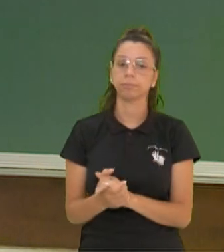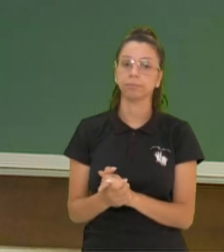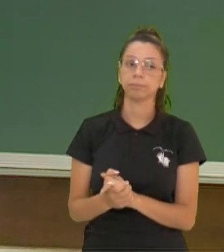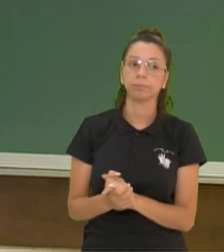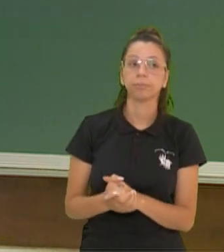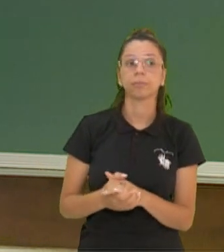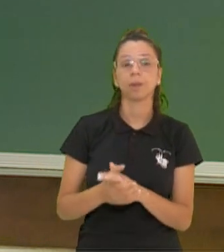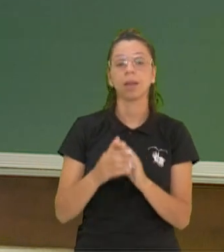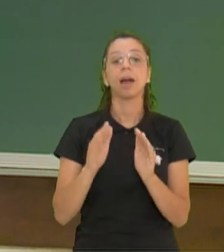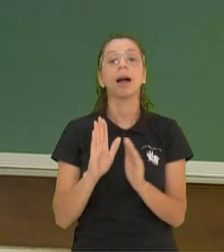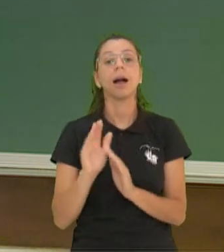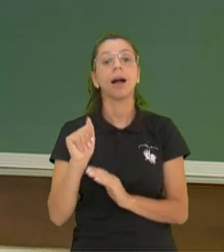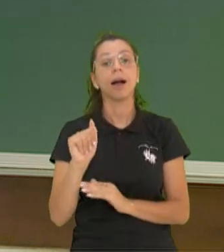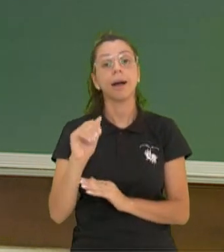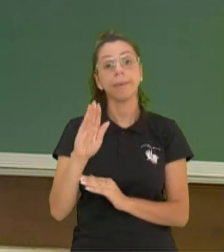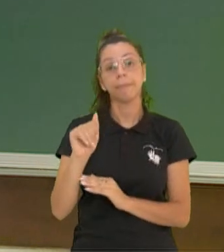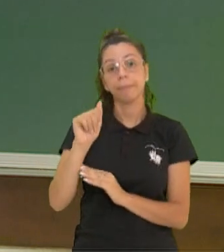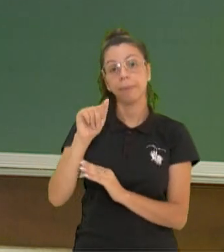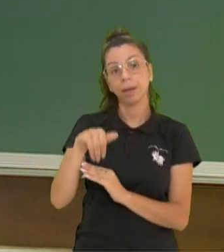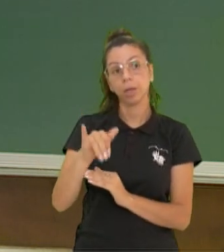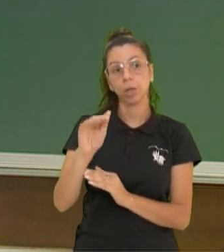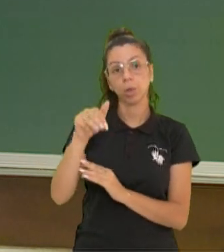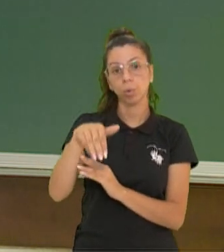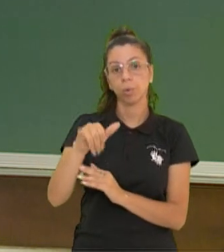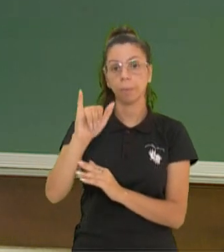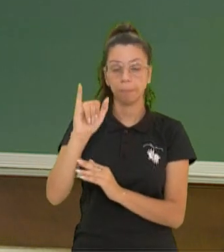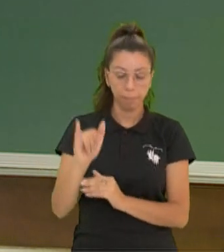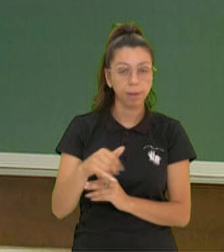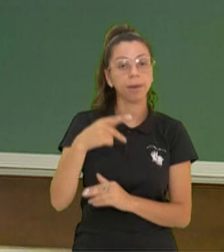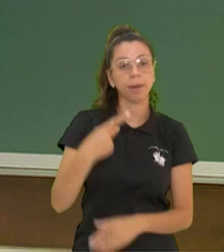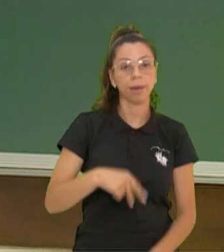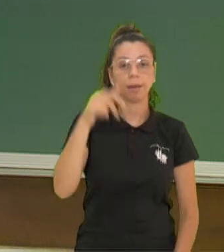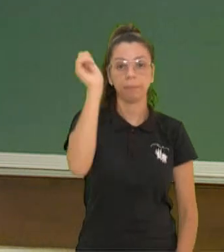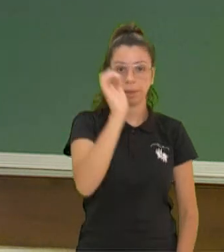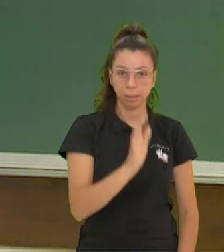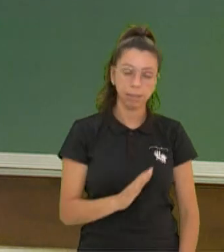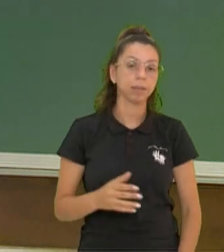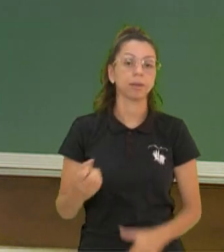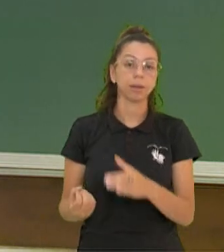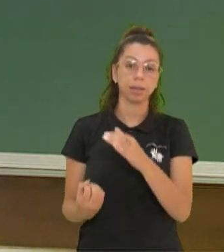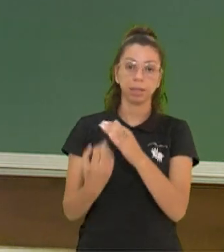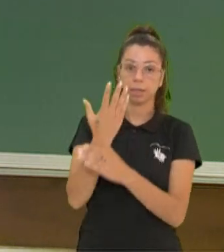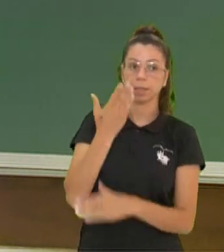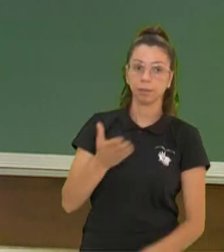é brasileira e nasceu livre, criada pela Helena Martins, tá bom?